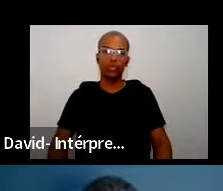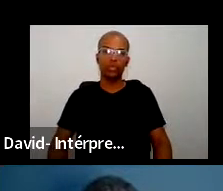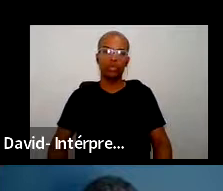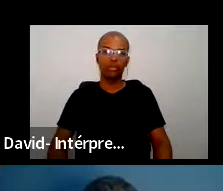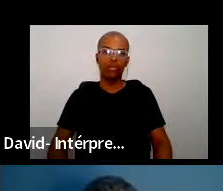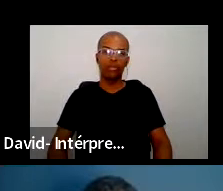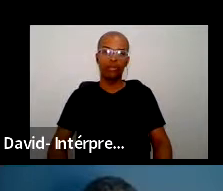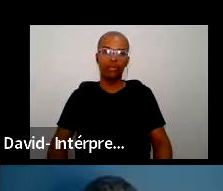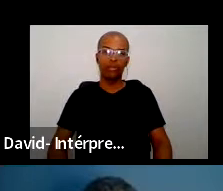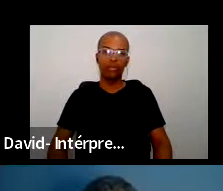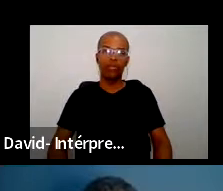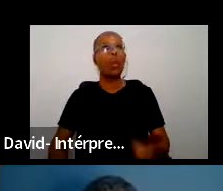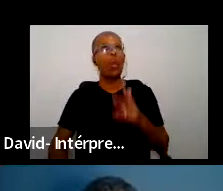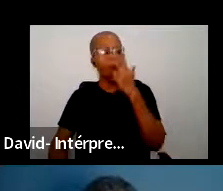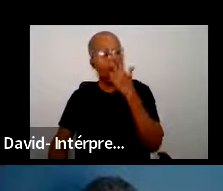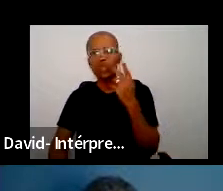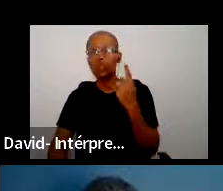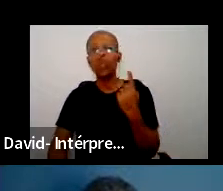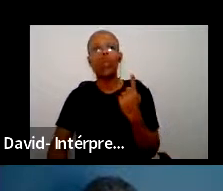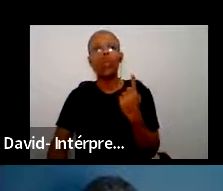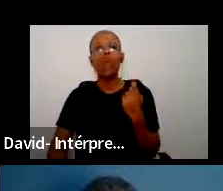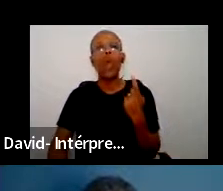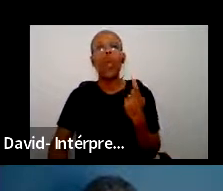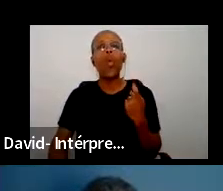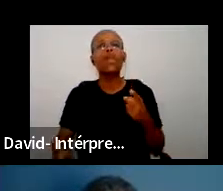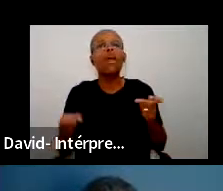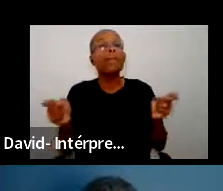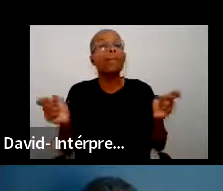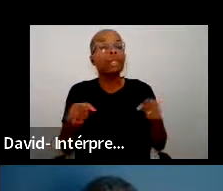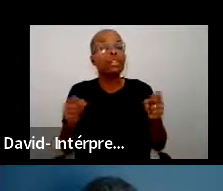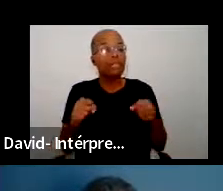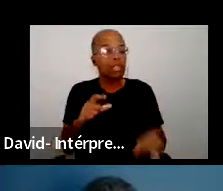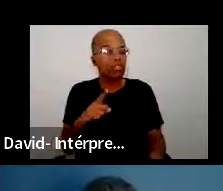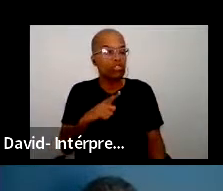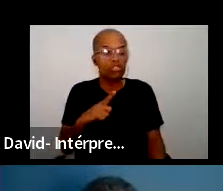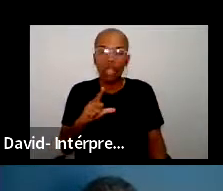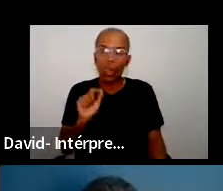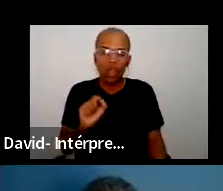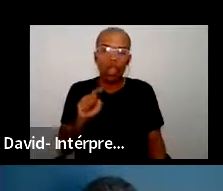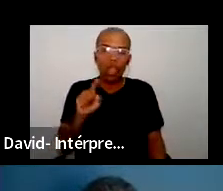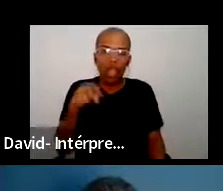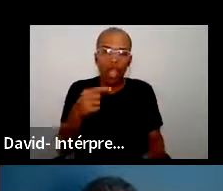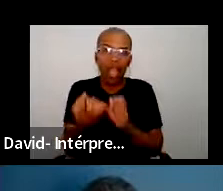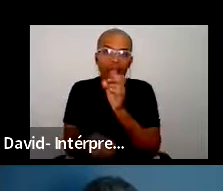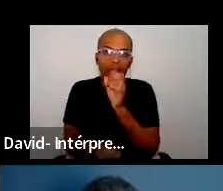única, eu acho até, possibilidade que a gente tem é em criar